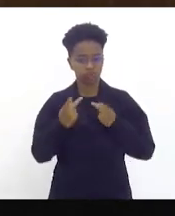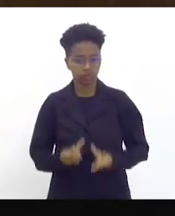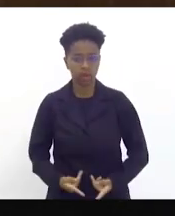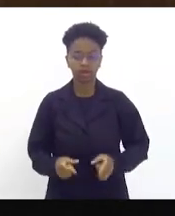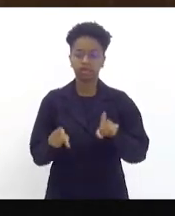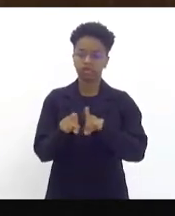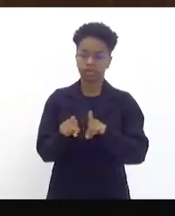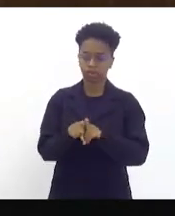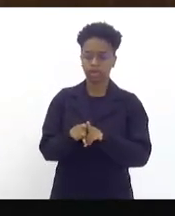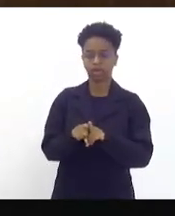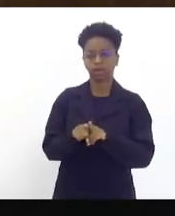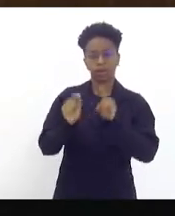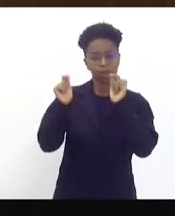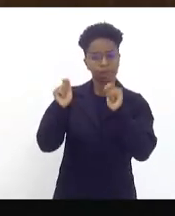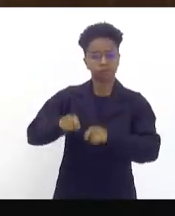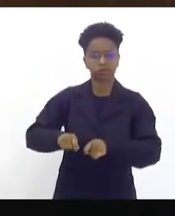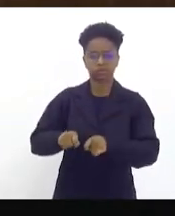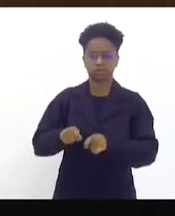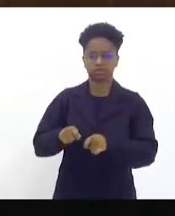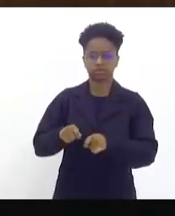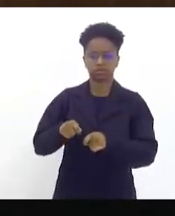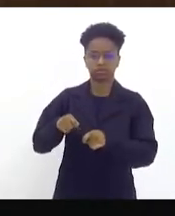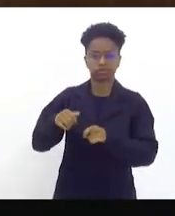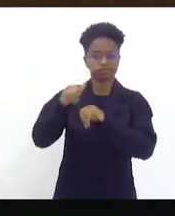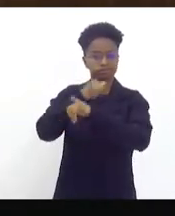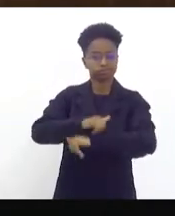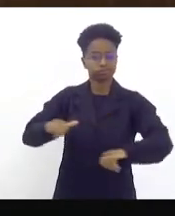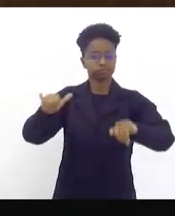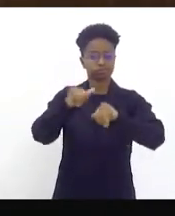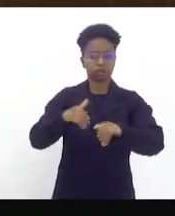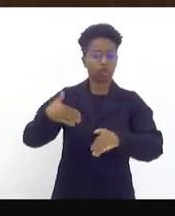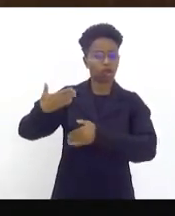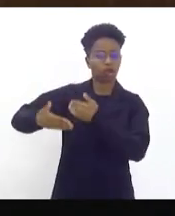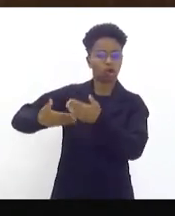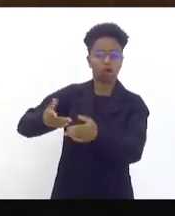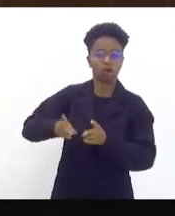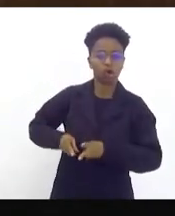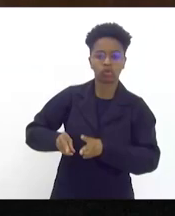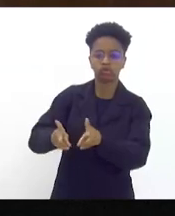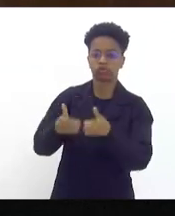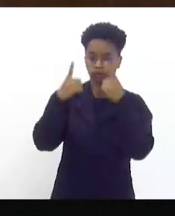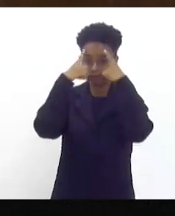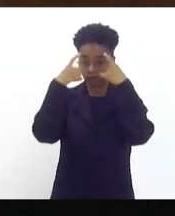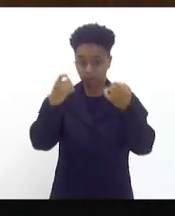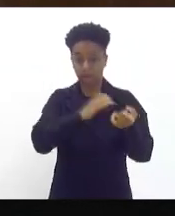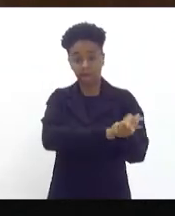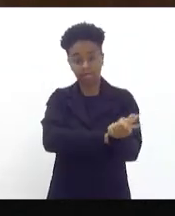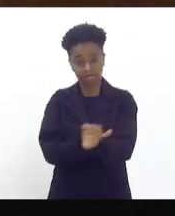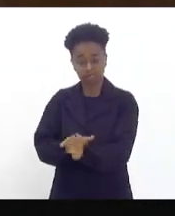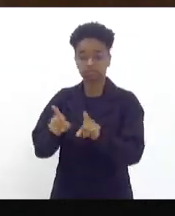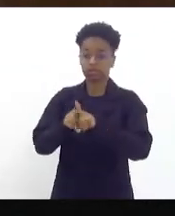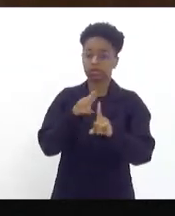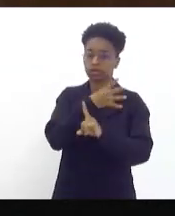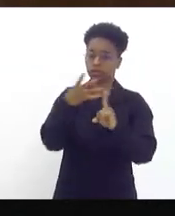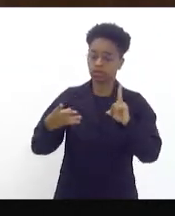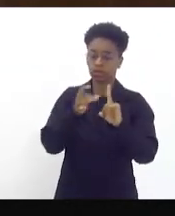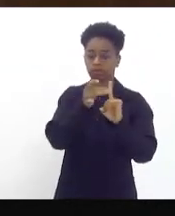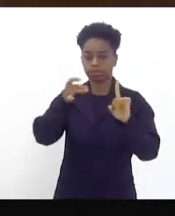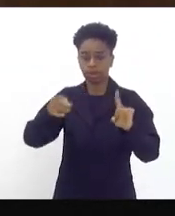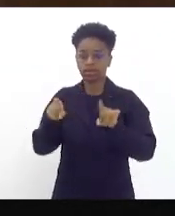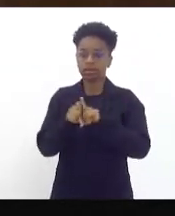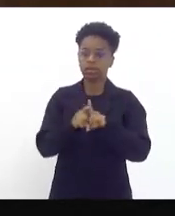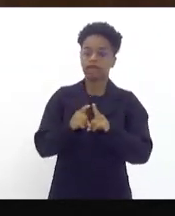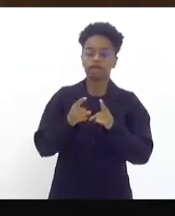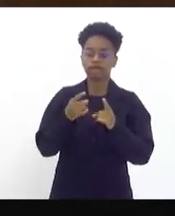possíveis aí é perpetuação da violência do racismo da lgbtfobia da violência